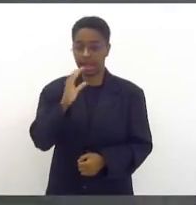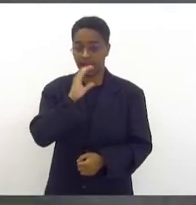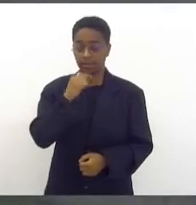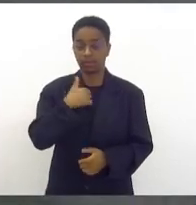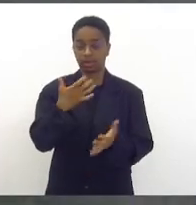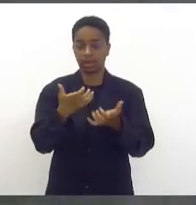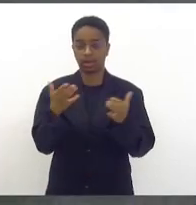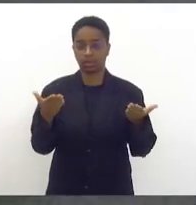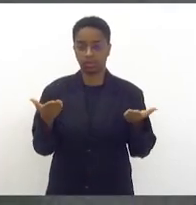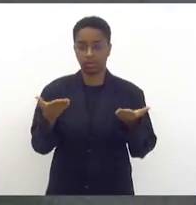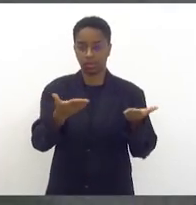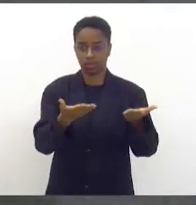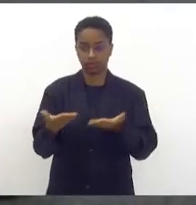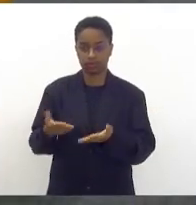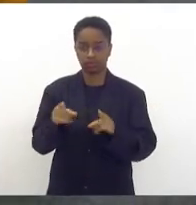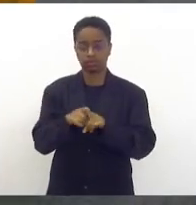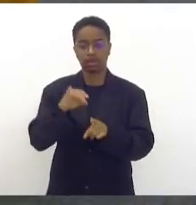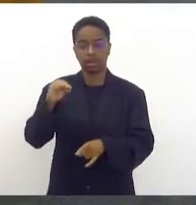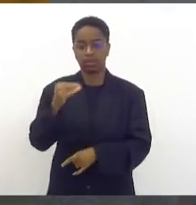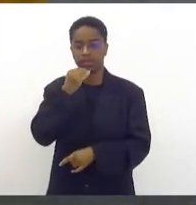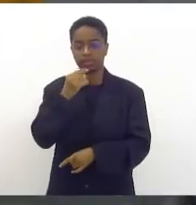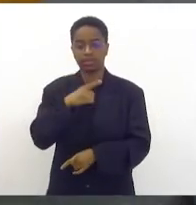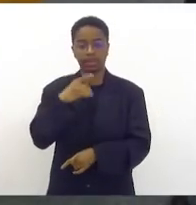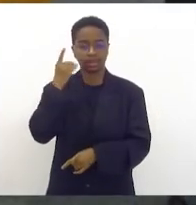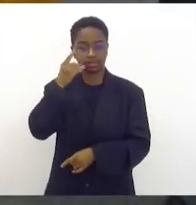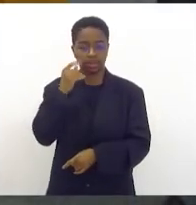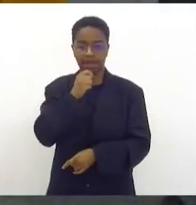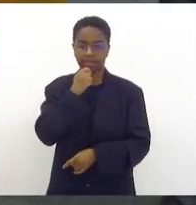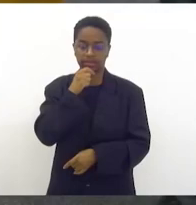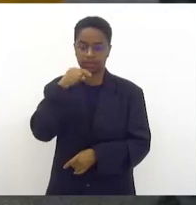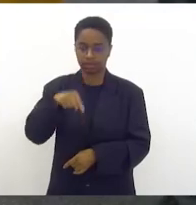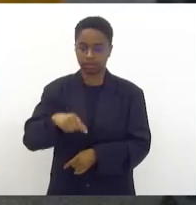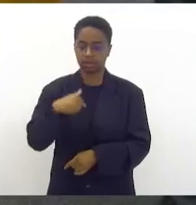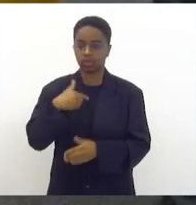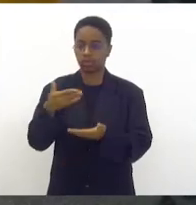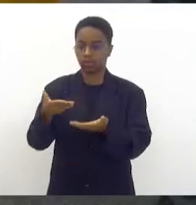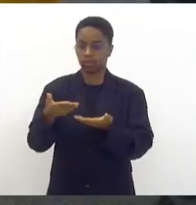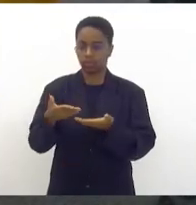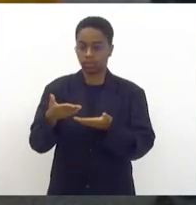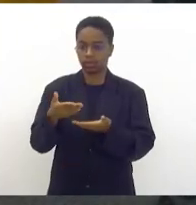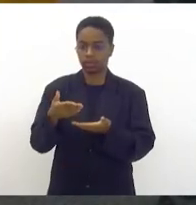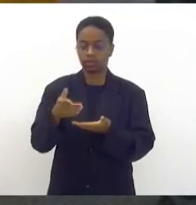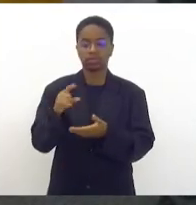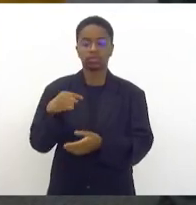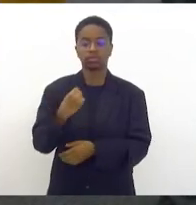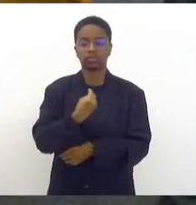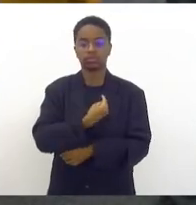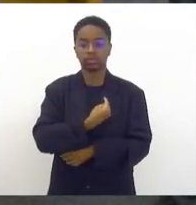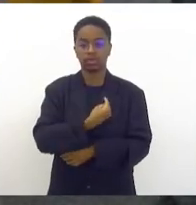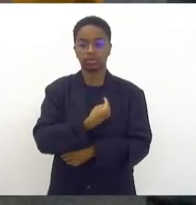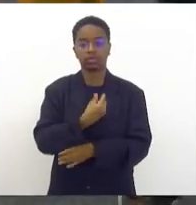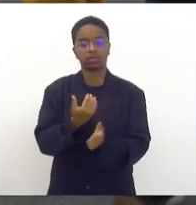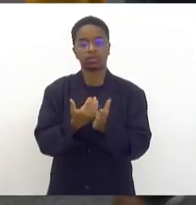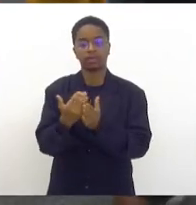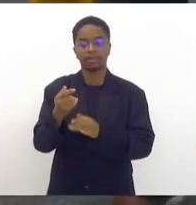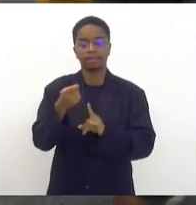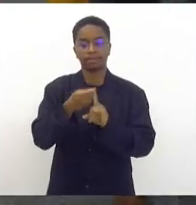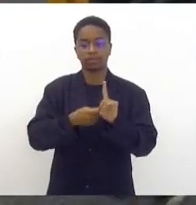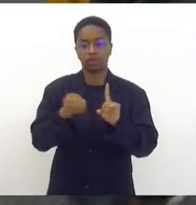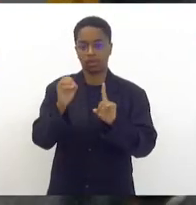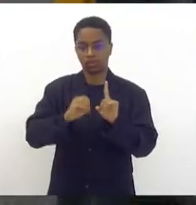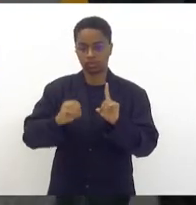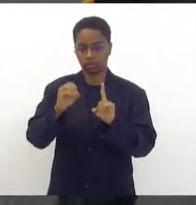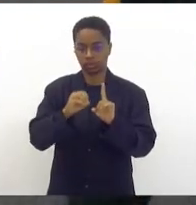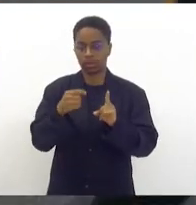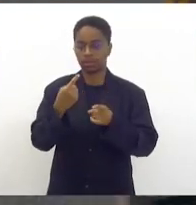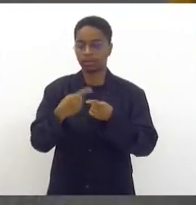convite, aproveitar que temos deputadas e deputados ainda no plenário, fazer um convite, a gente adentrou o mês de outubro, o mês de